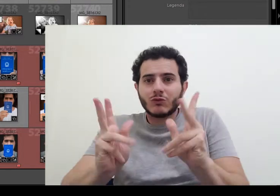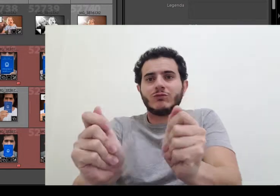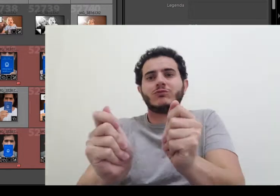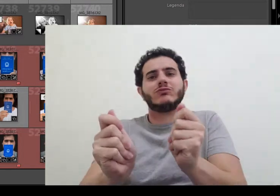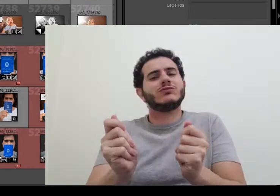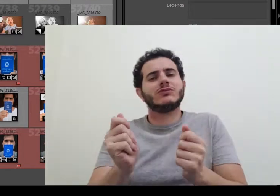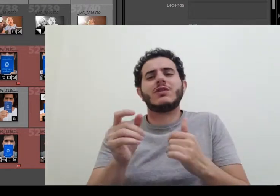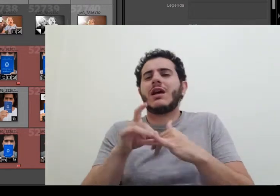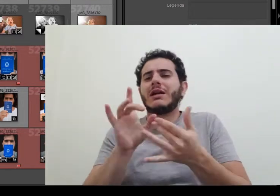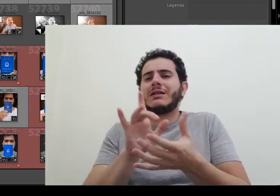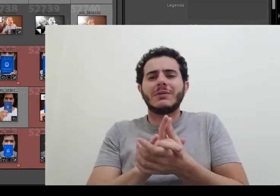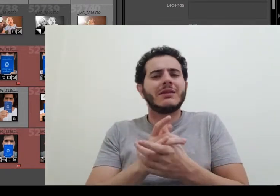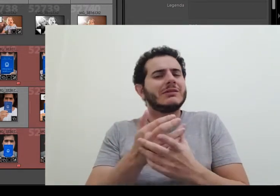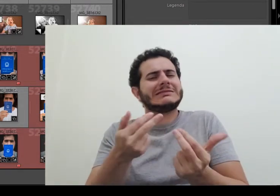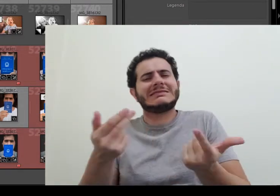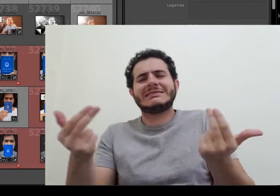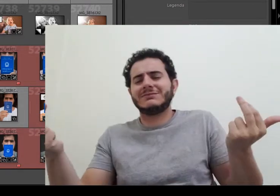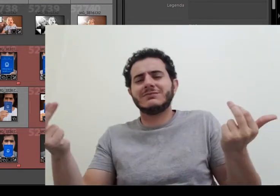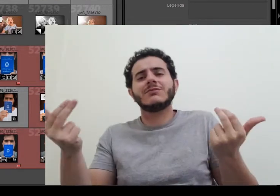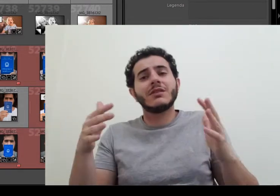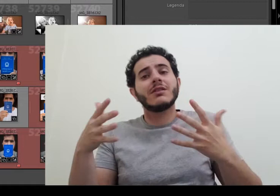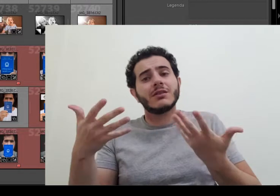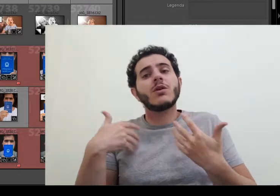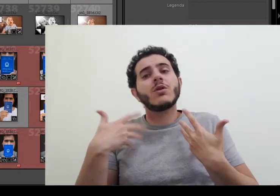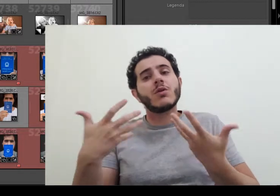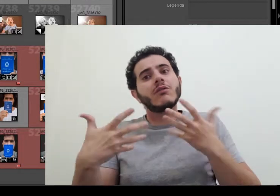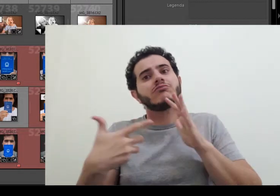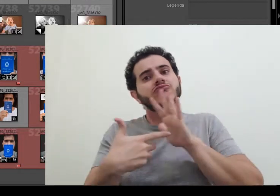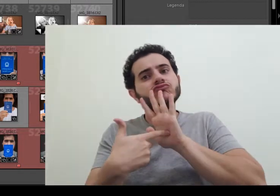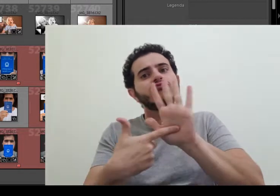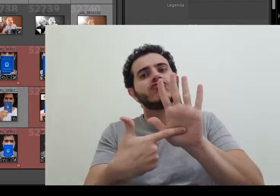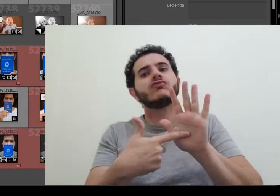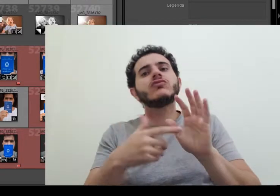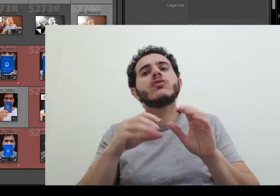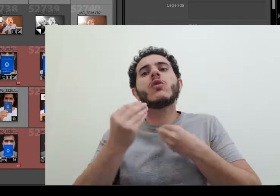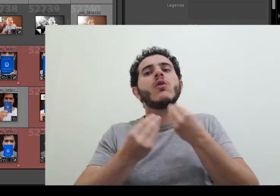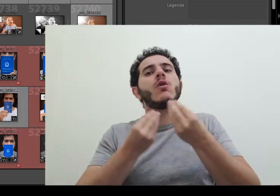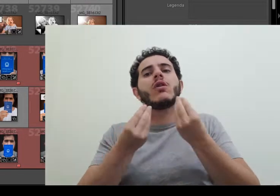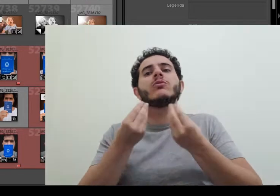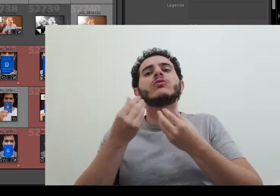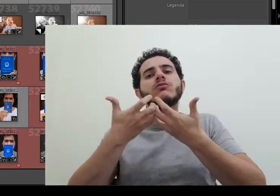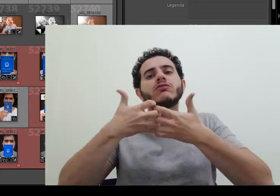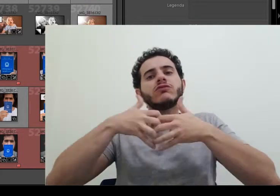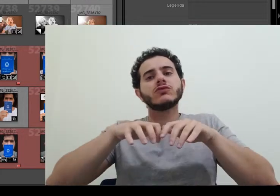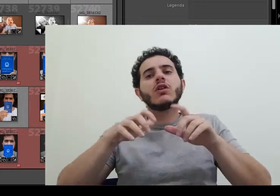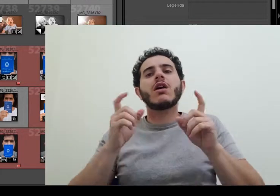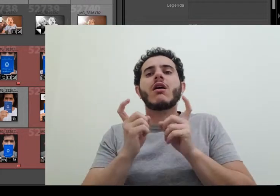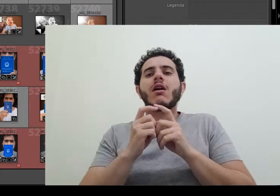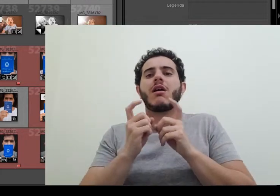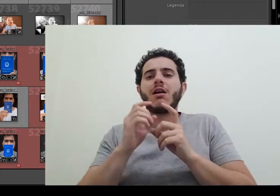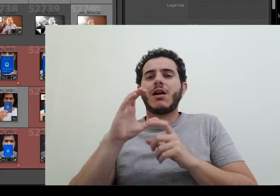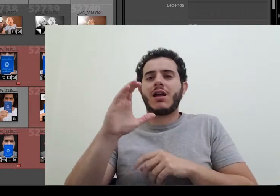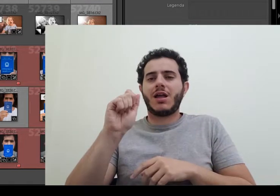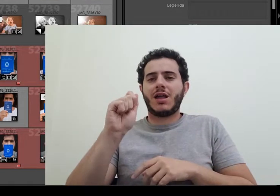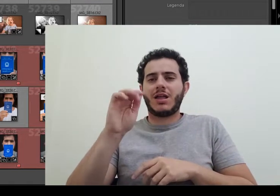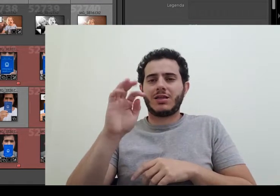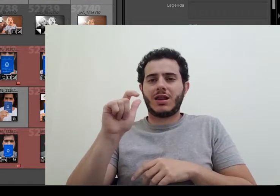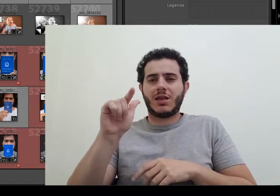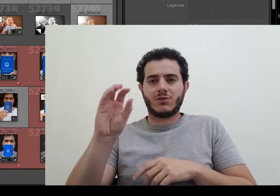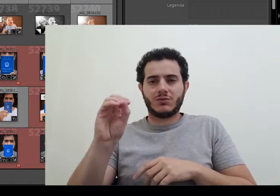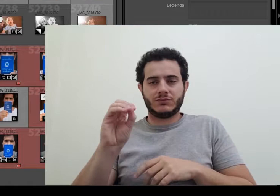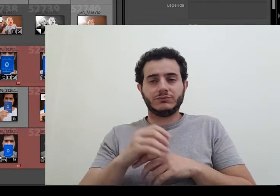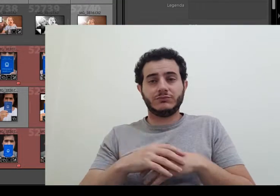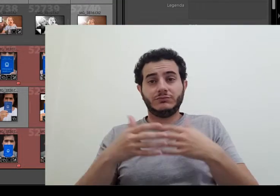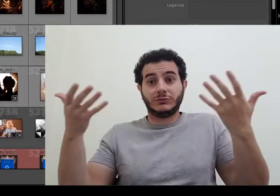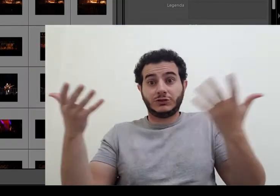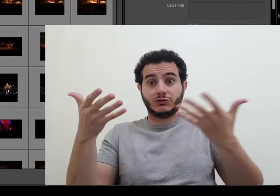subcoleção casamentos. Então a ideia é mostrar para vocês um pouquinho a respeito de catálogos e coleções agora. Vamos dar uma olhada. Esse aqui